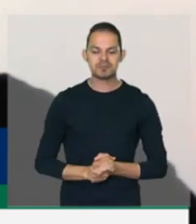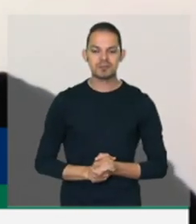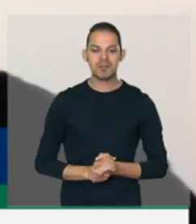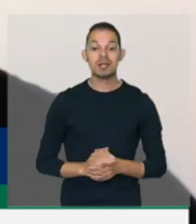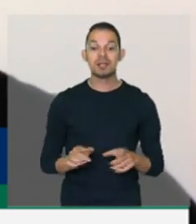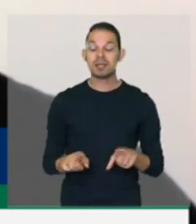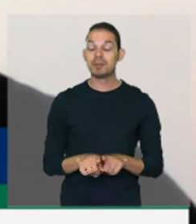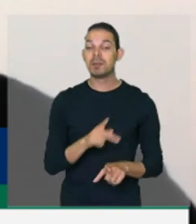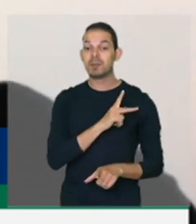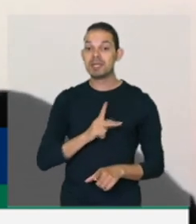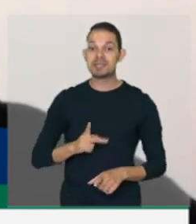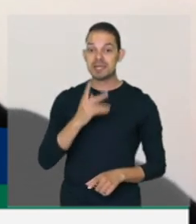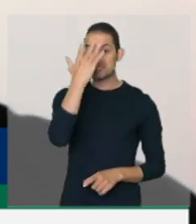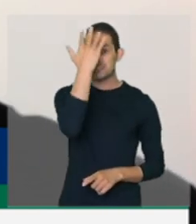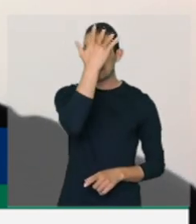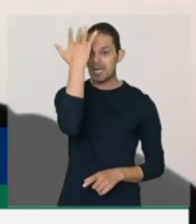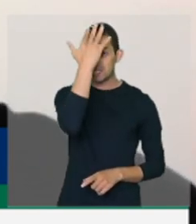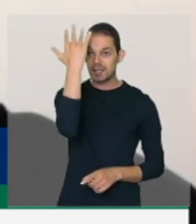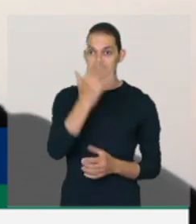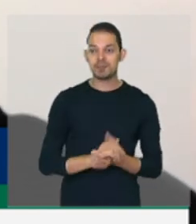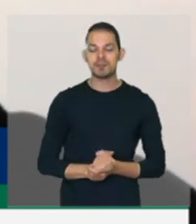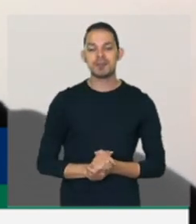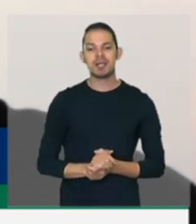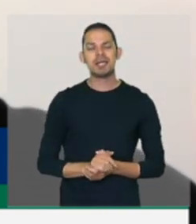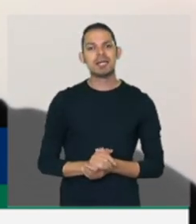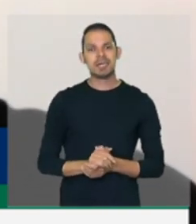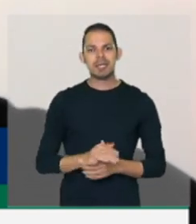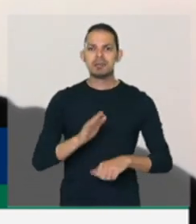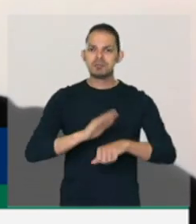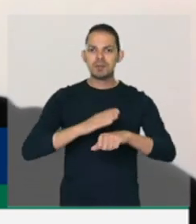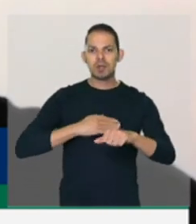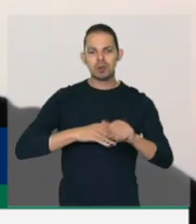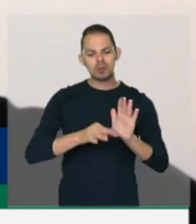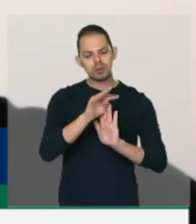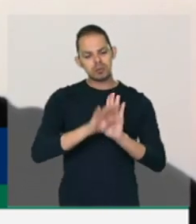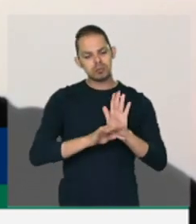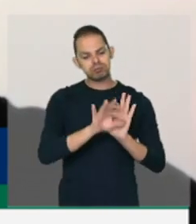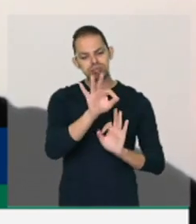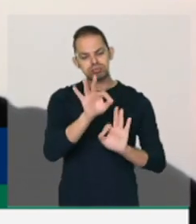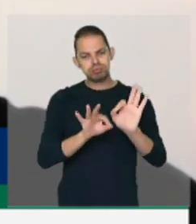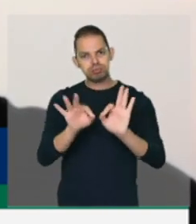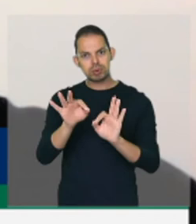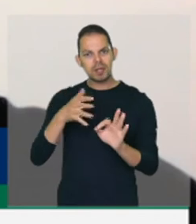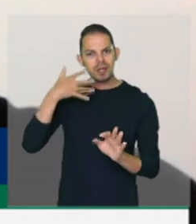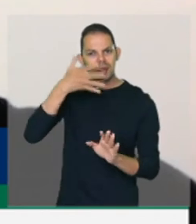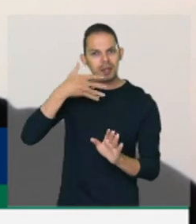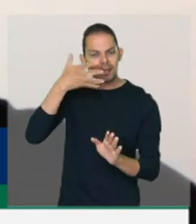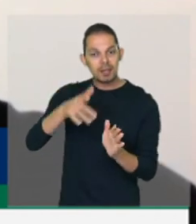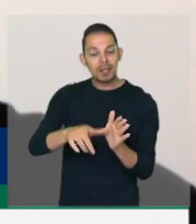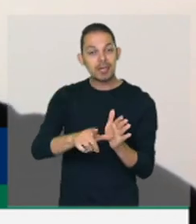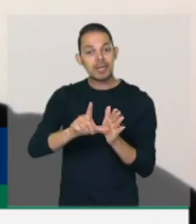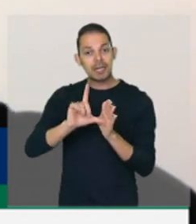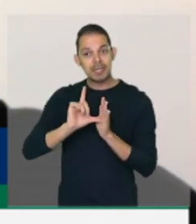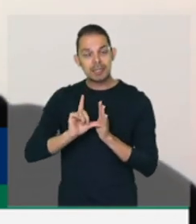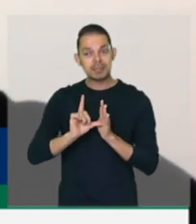da casa, Arthur Lira. Presidente, eu preparei um texto e antes de iniciar minha fala, eu gostaria de ler uma pequena